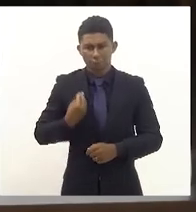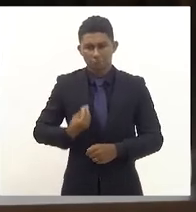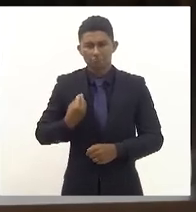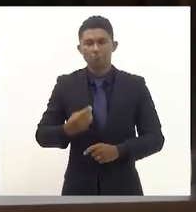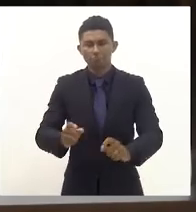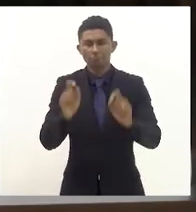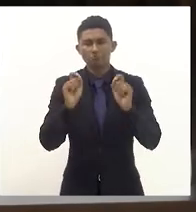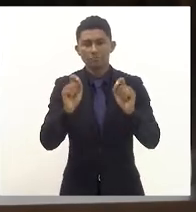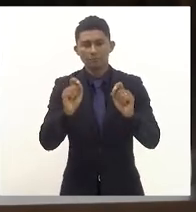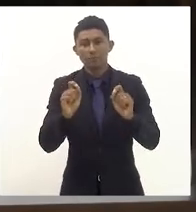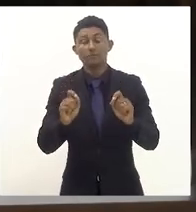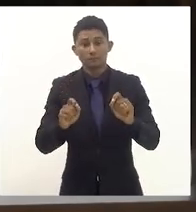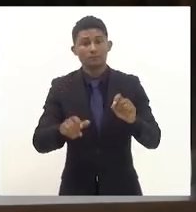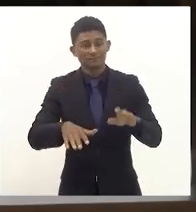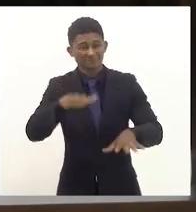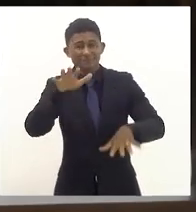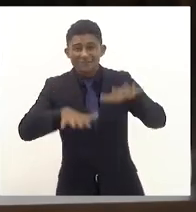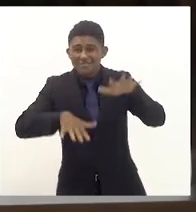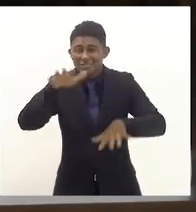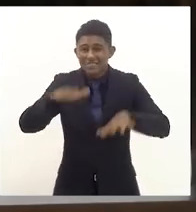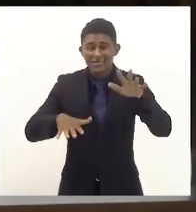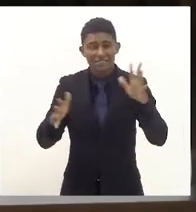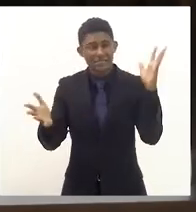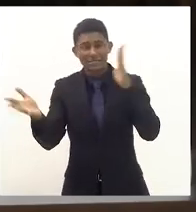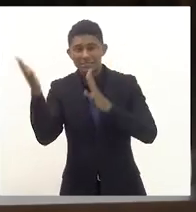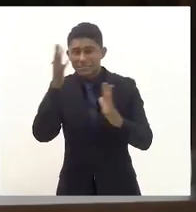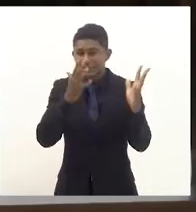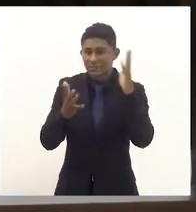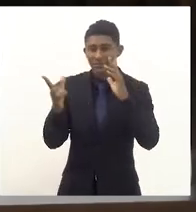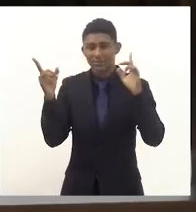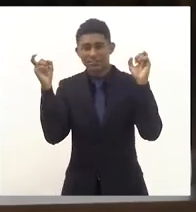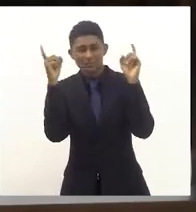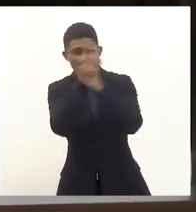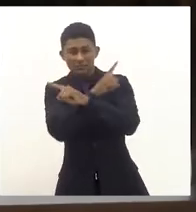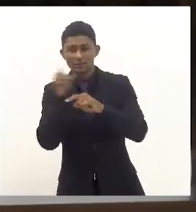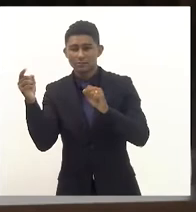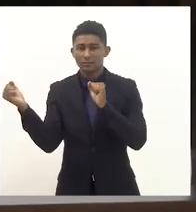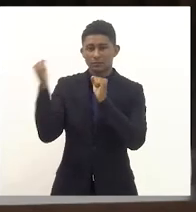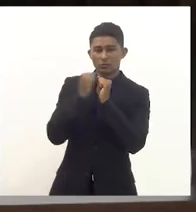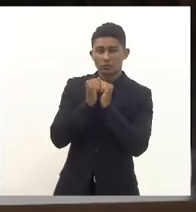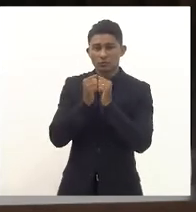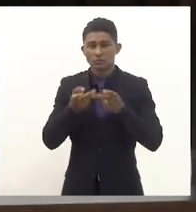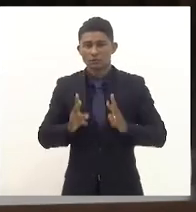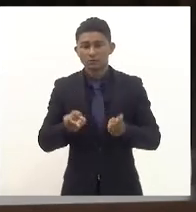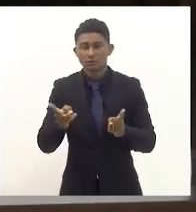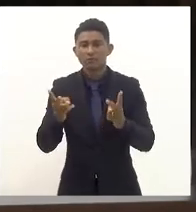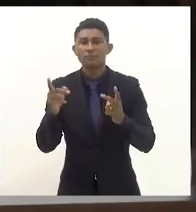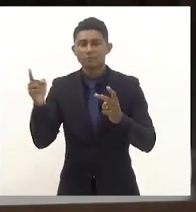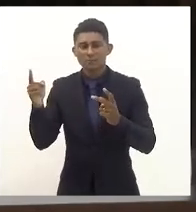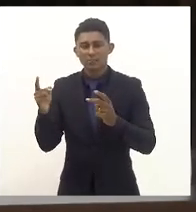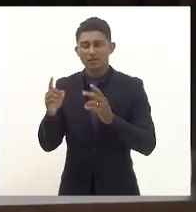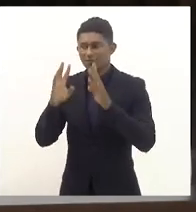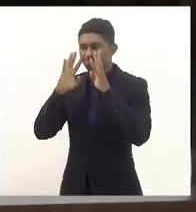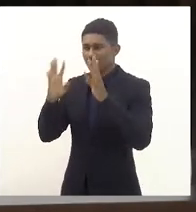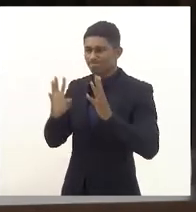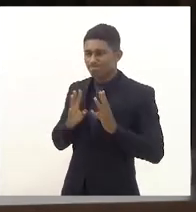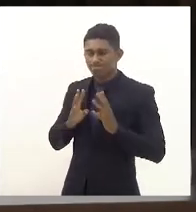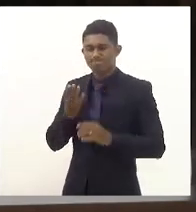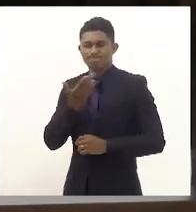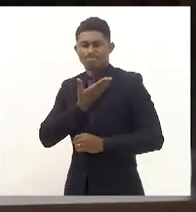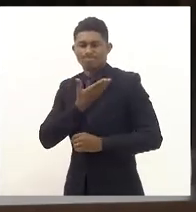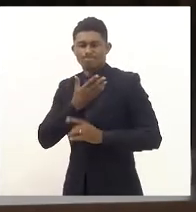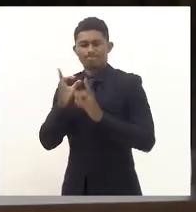momentos mais turbulentos mais difícil hoje e sempre com um abraço com acolhimento com